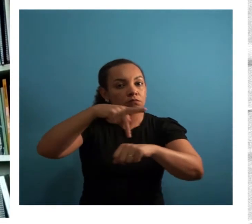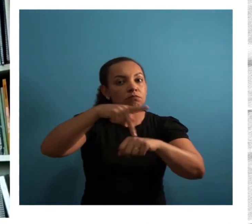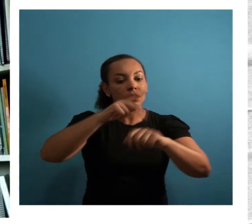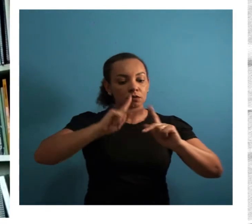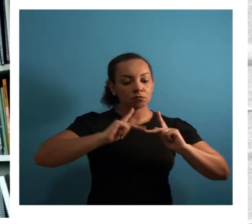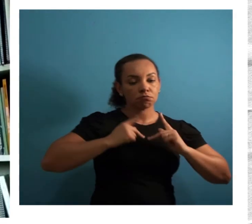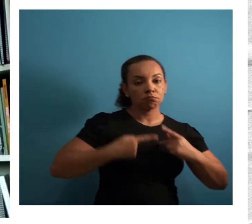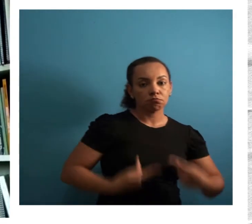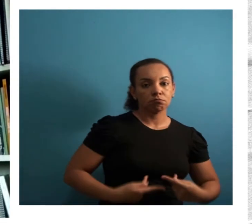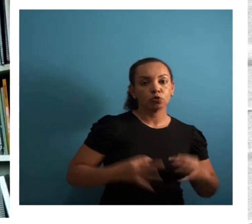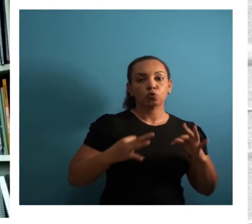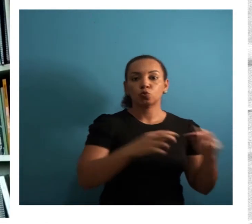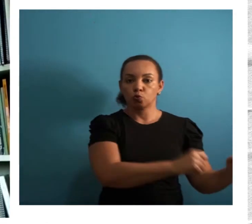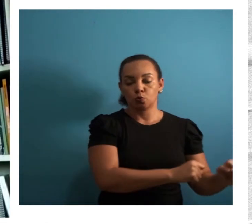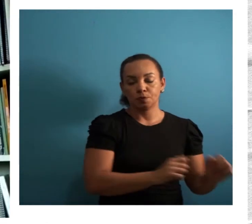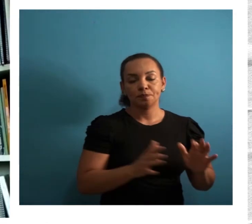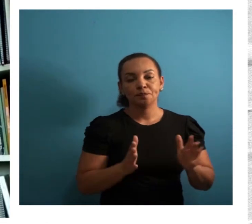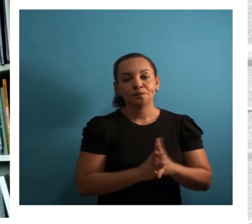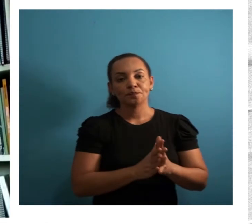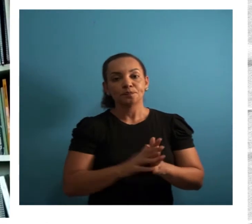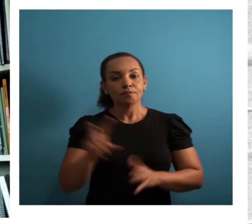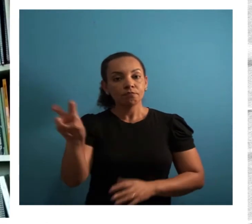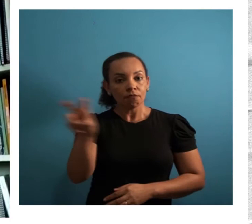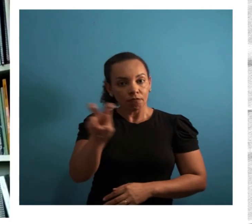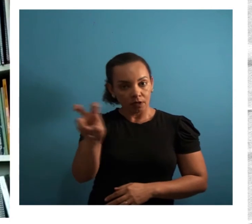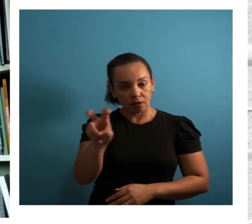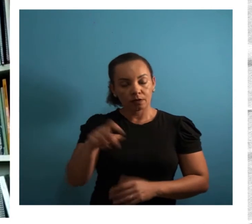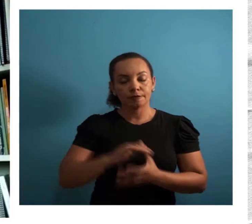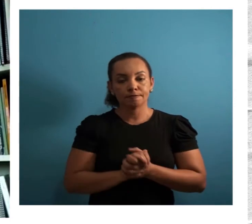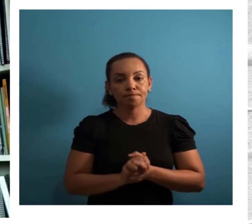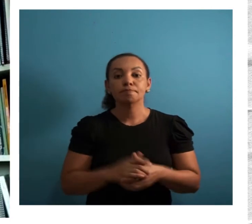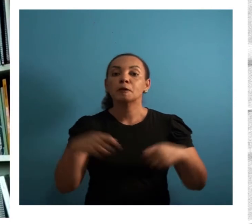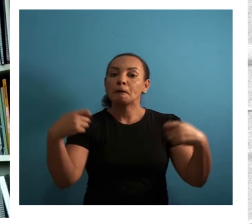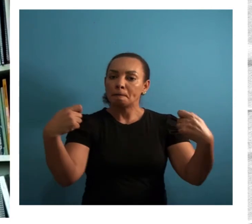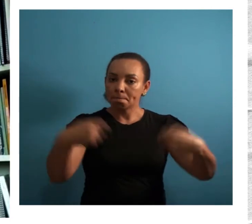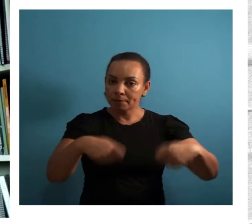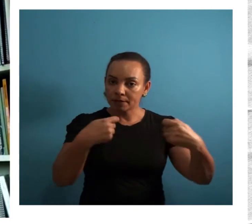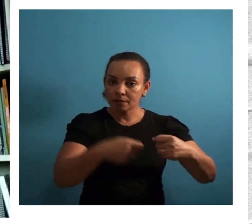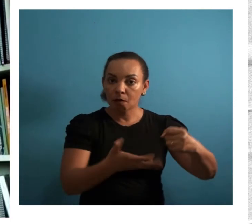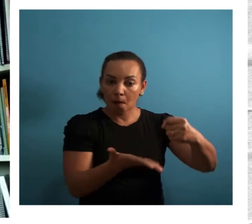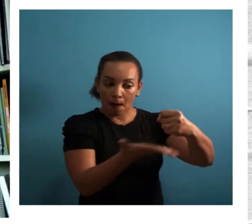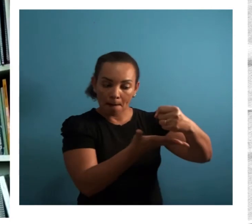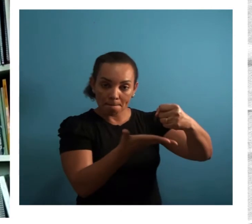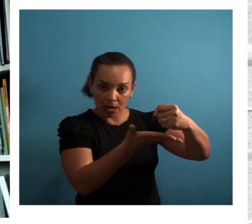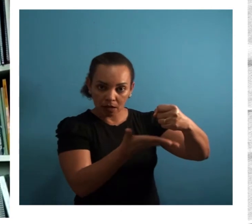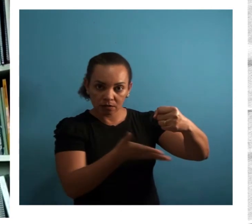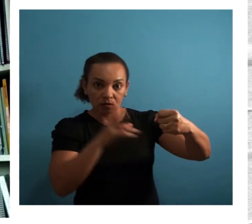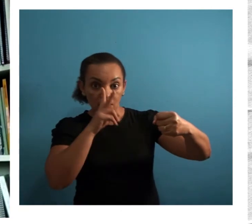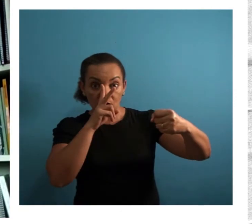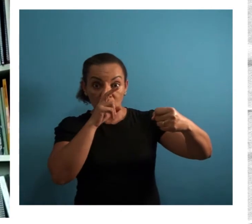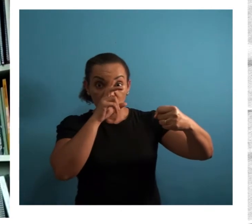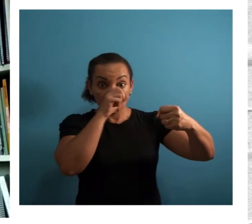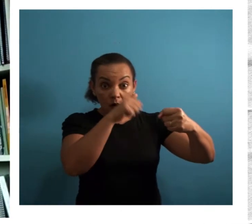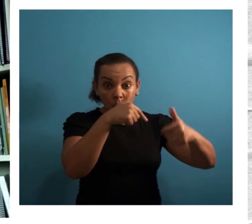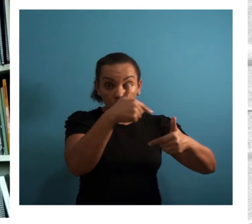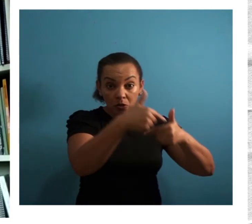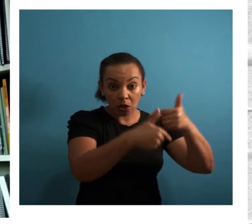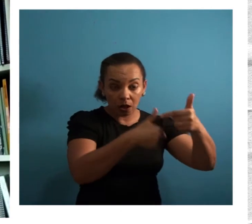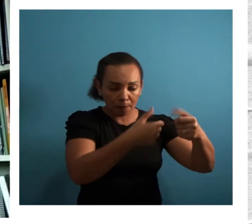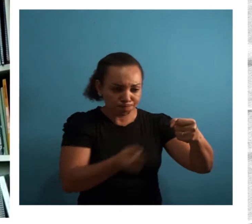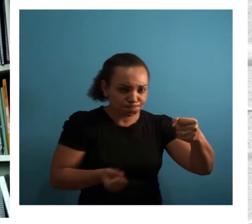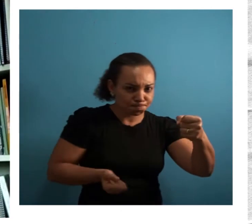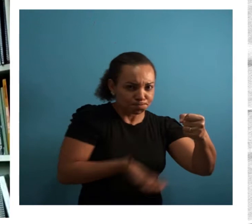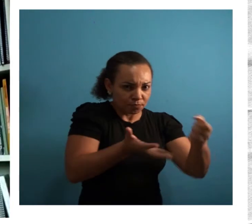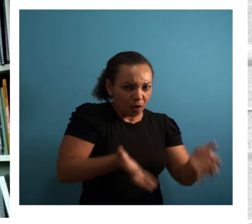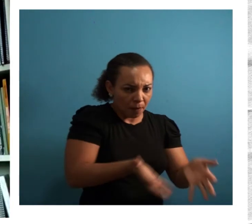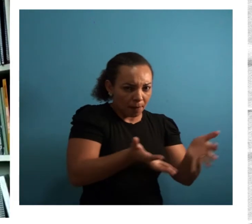a humanidade em quinto lugar devemos intensificar o trabalho de base o trabalho de base a diminuição